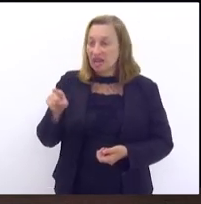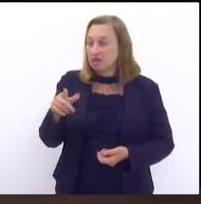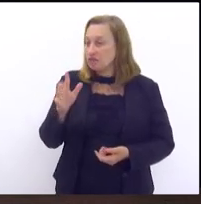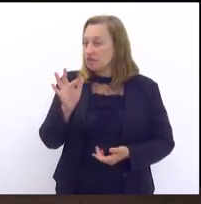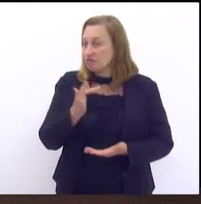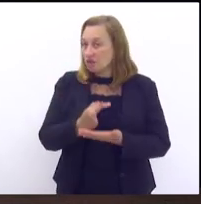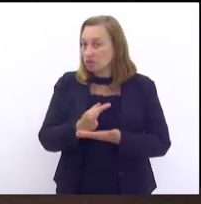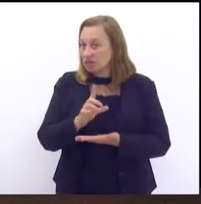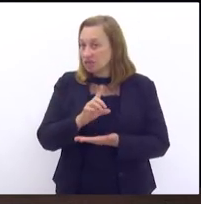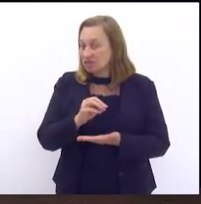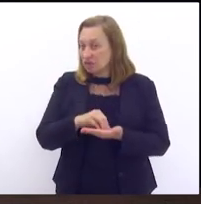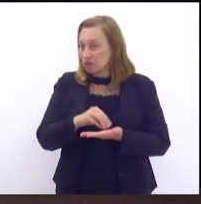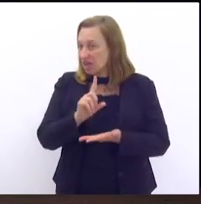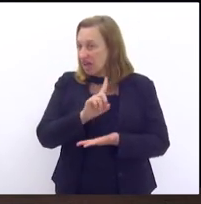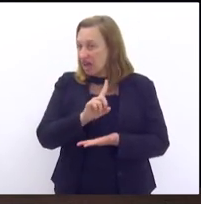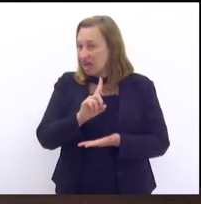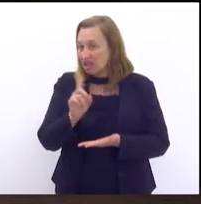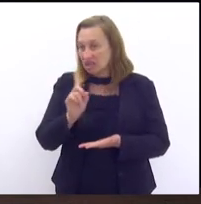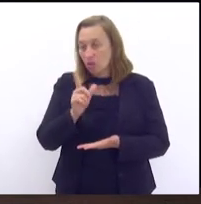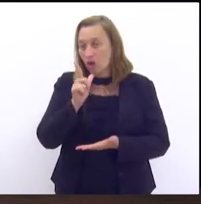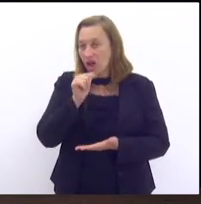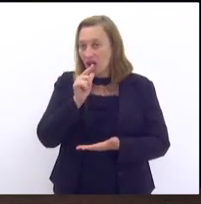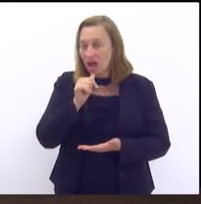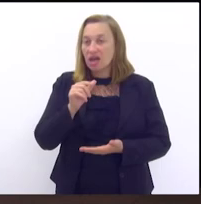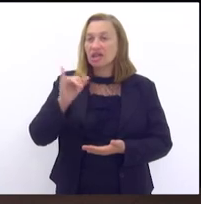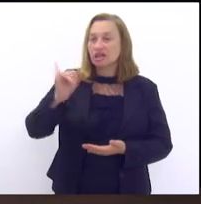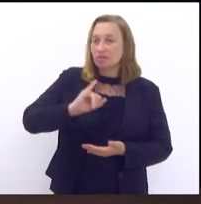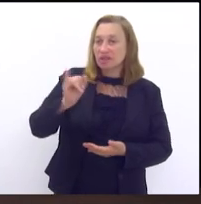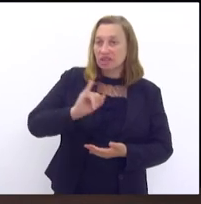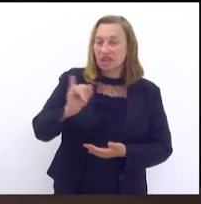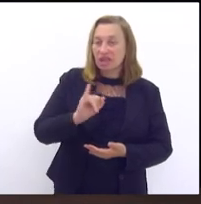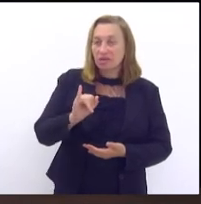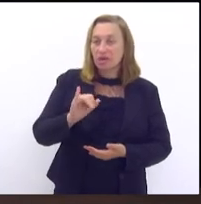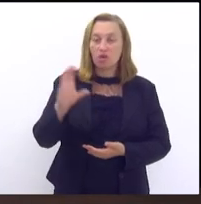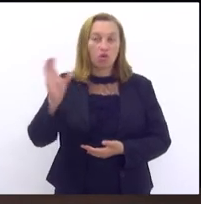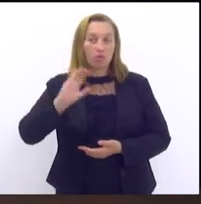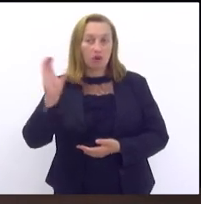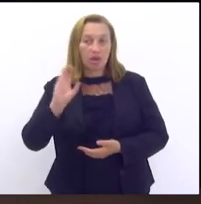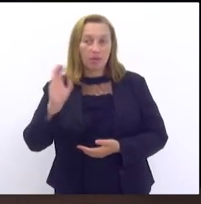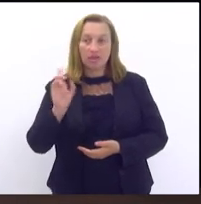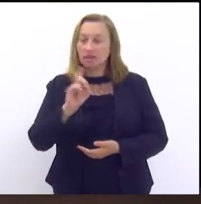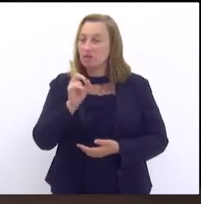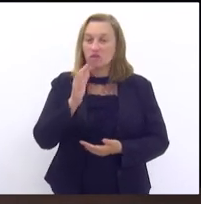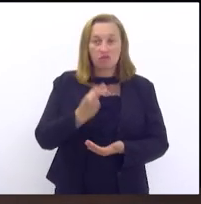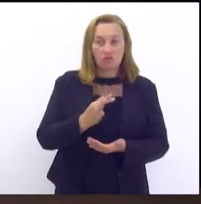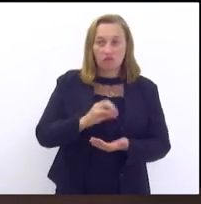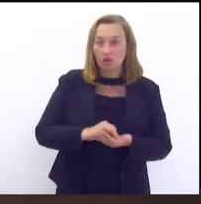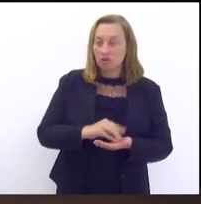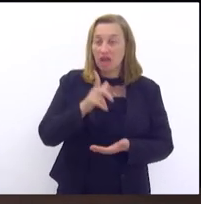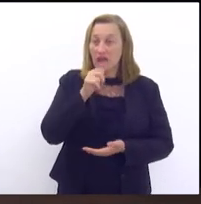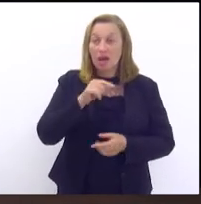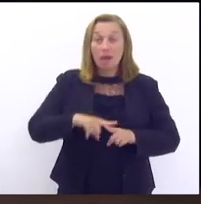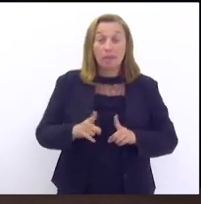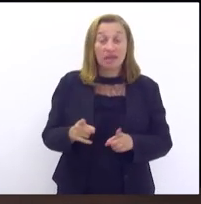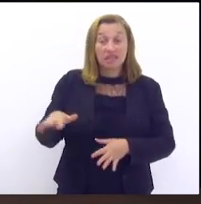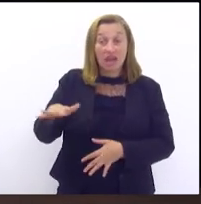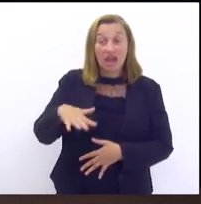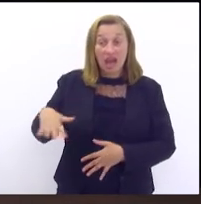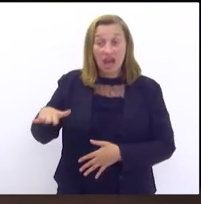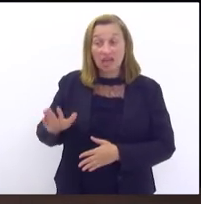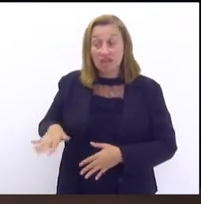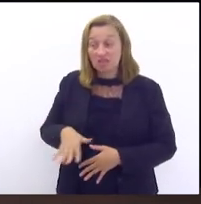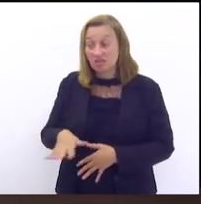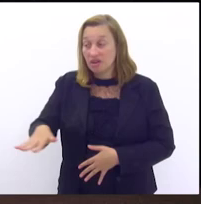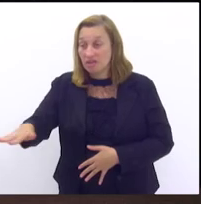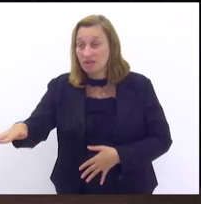água. Ipanema, Leblon, Copacabana, também não falta água. Agora, nas áreas da periferia, os